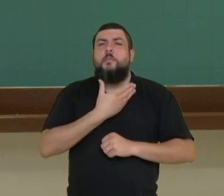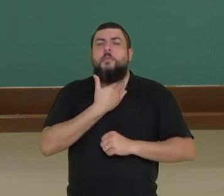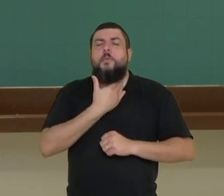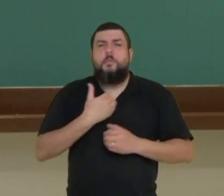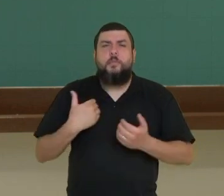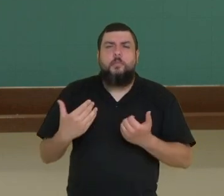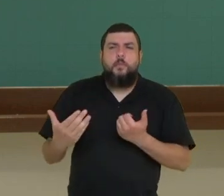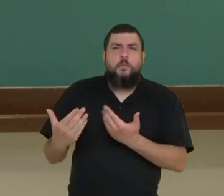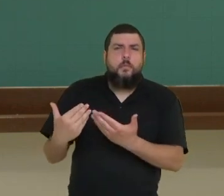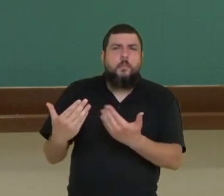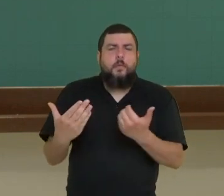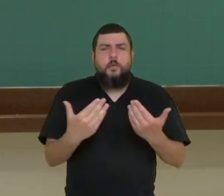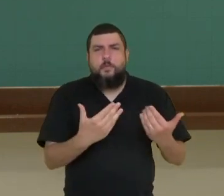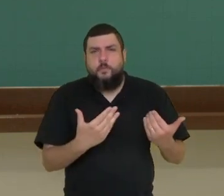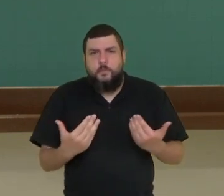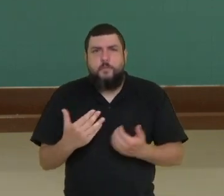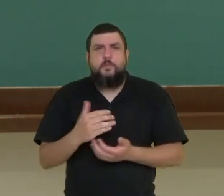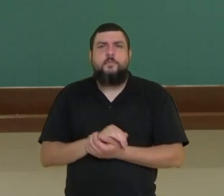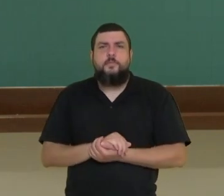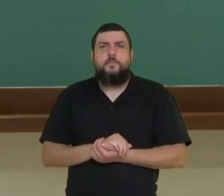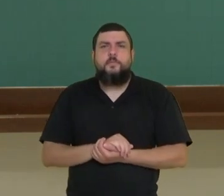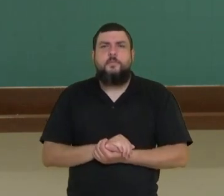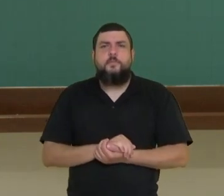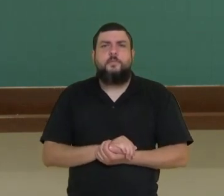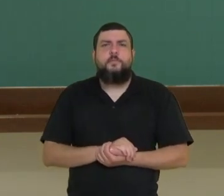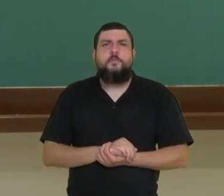Em colóquios, em conversas.